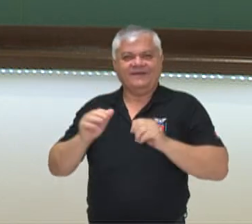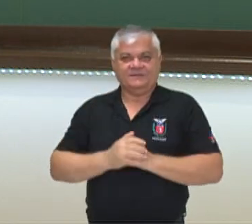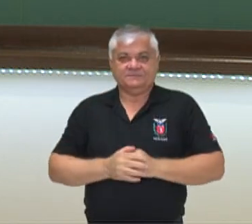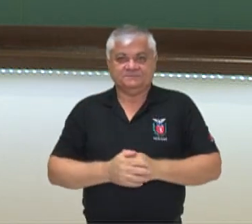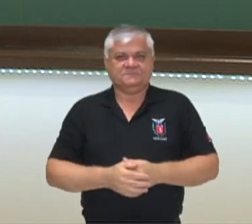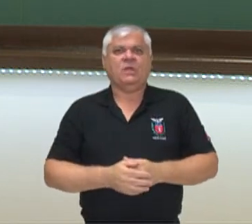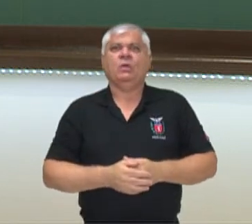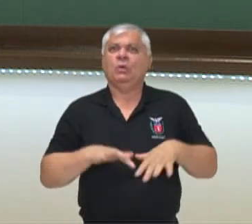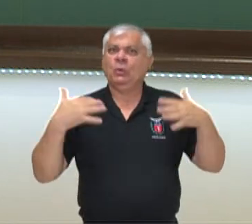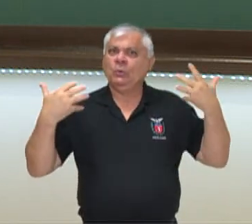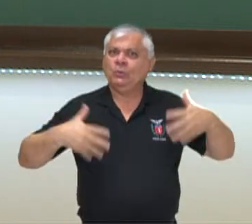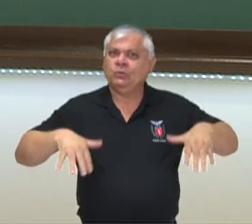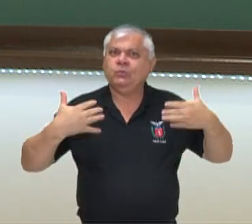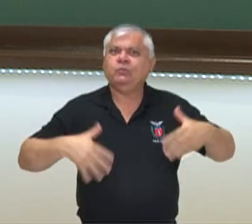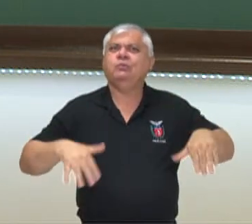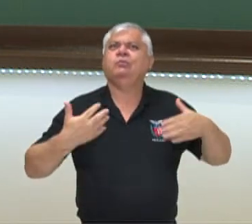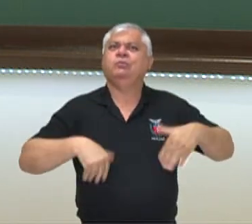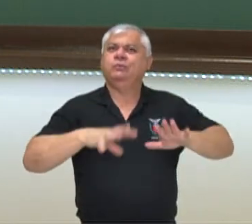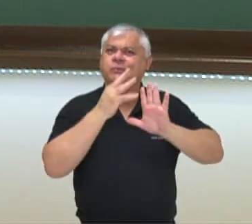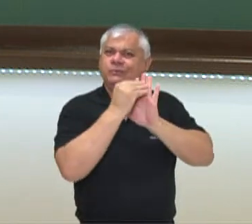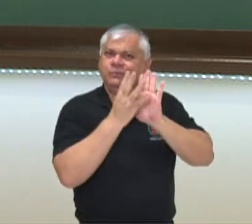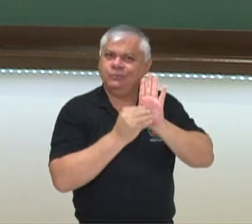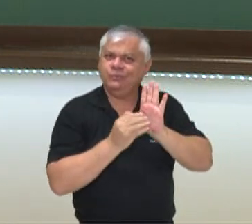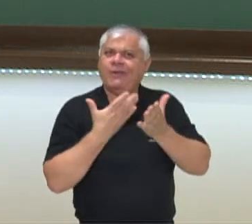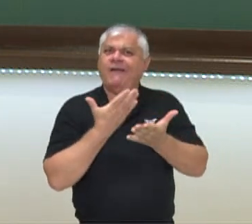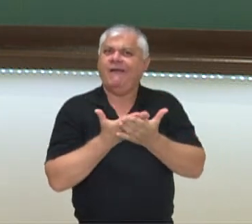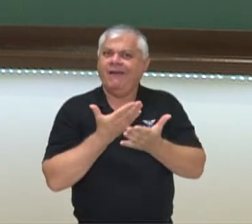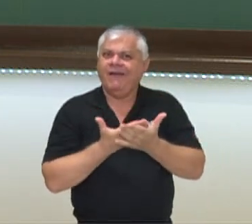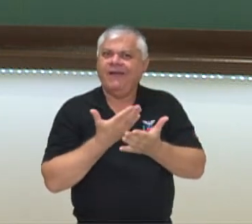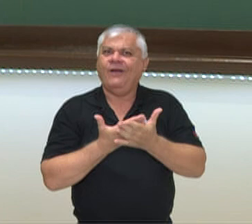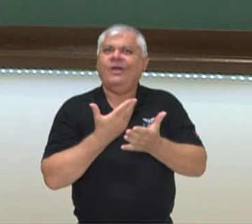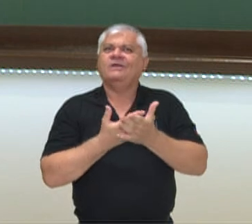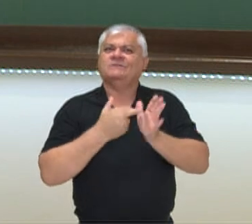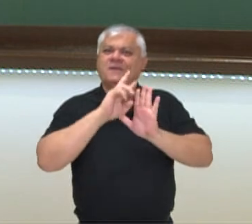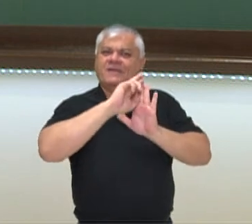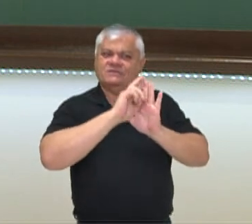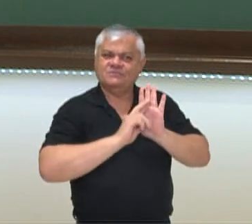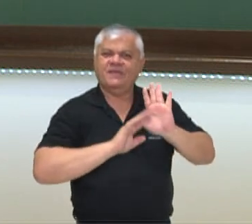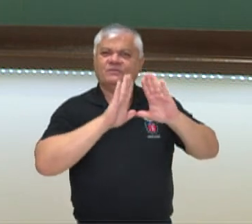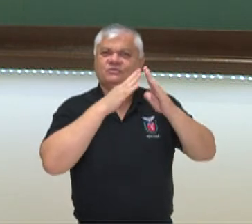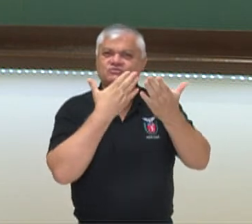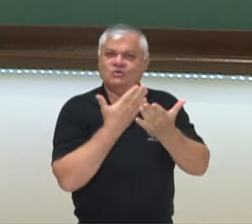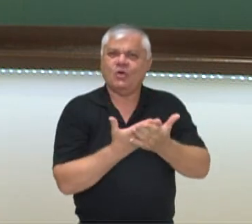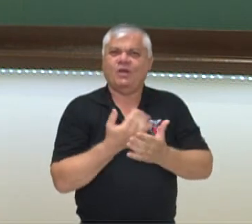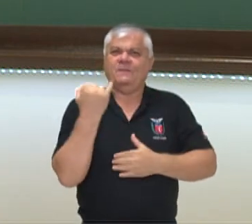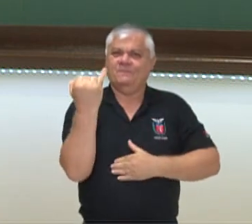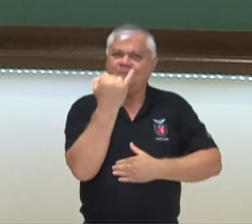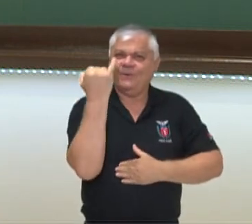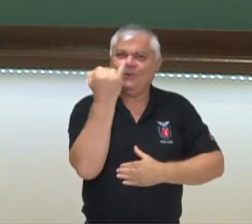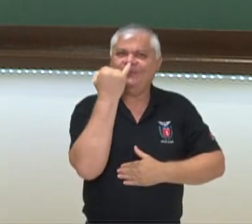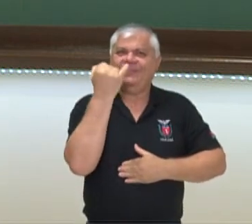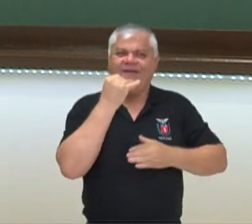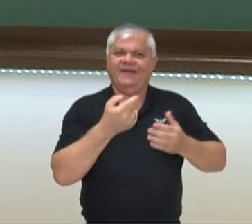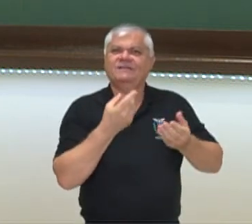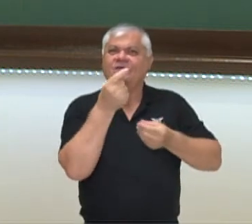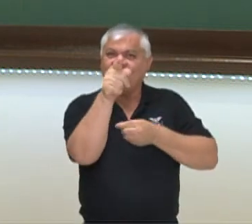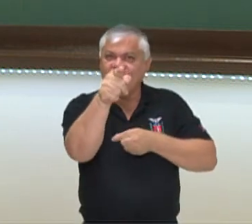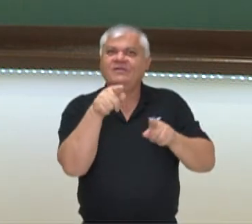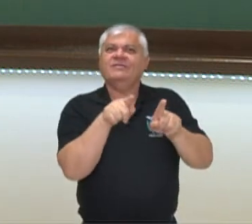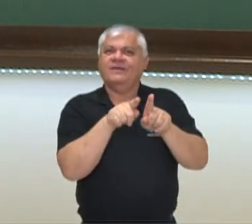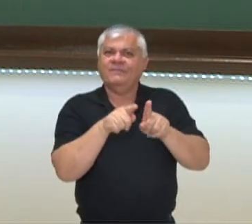Galera, quantos conteúdos na aula de hoje, né? Sobre regimento escolar, a importância do regimento escolar, a importância de